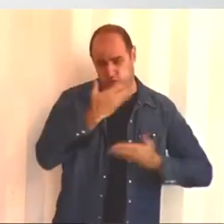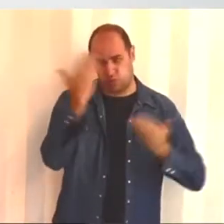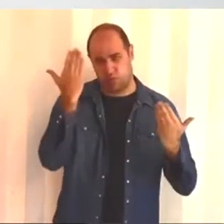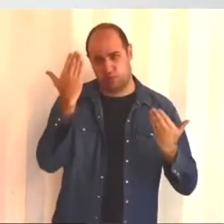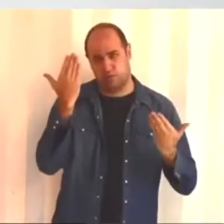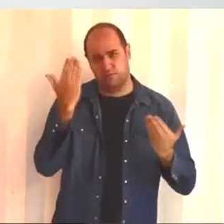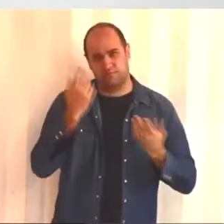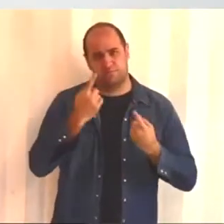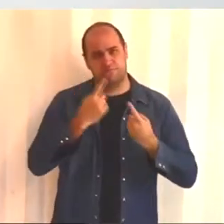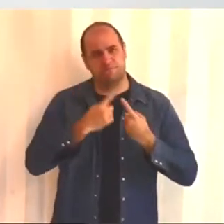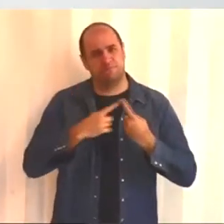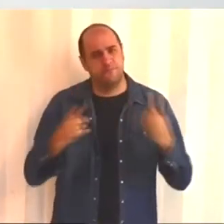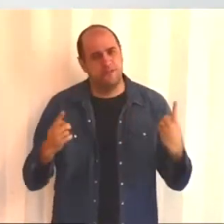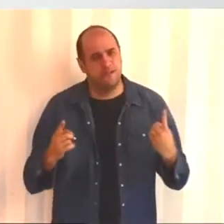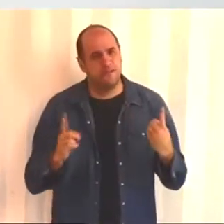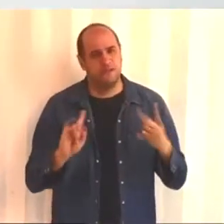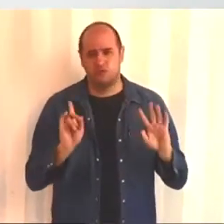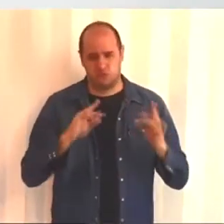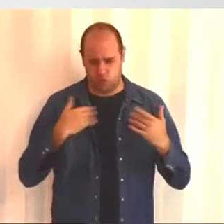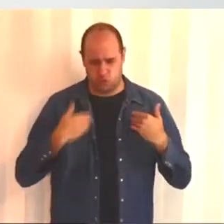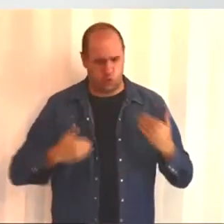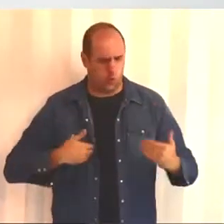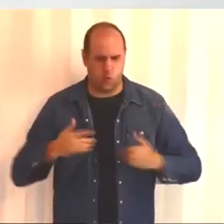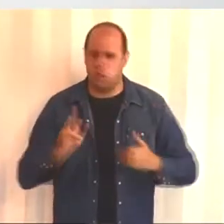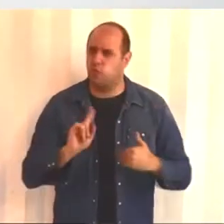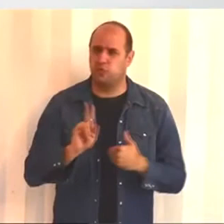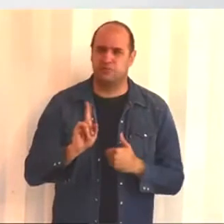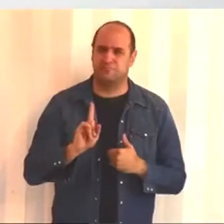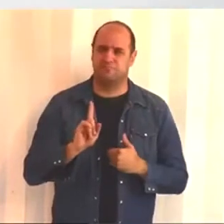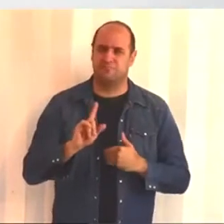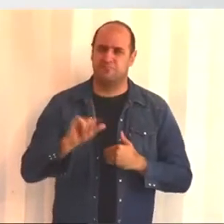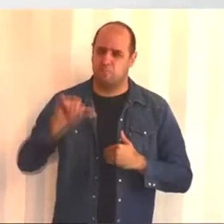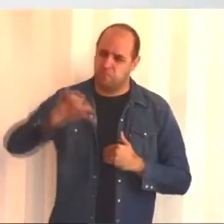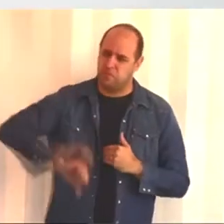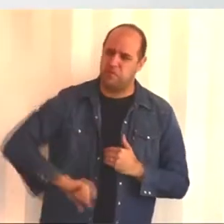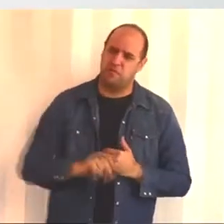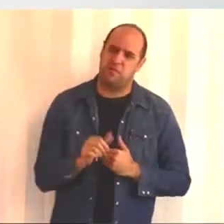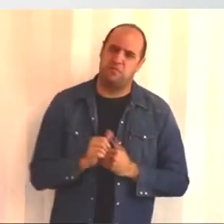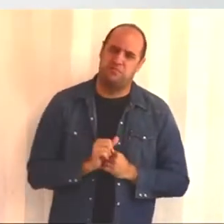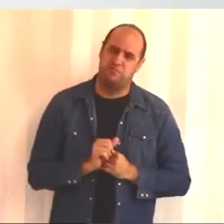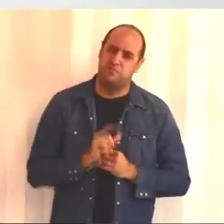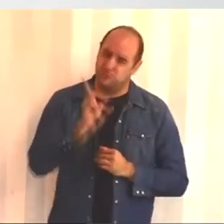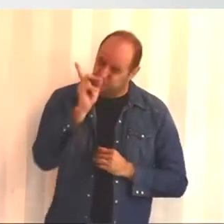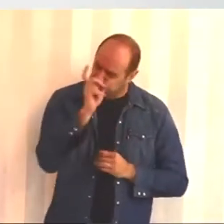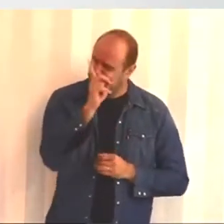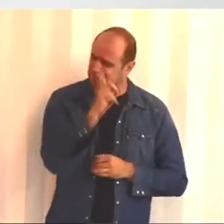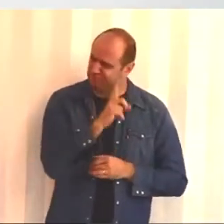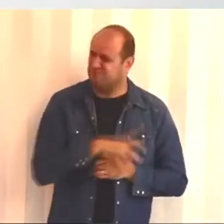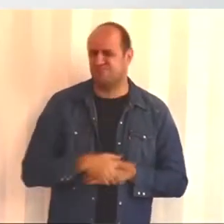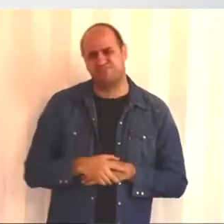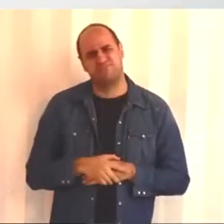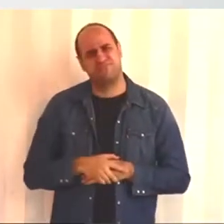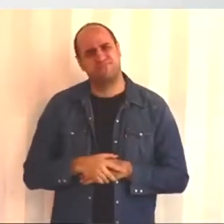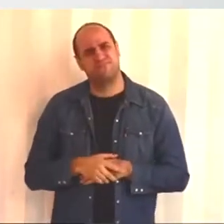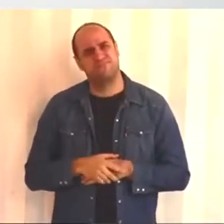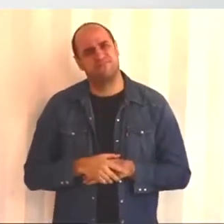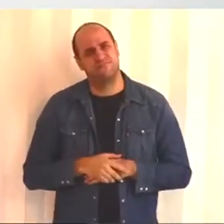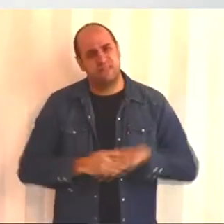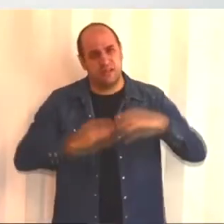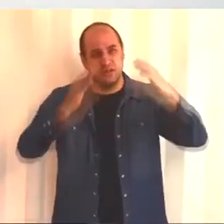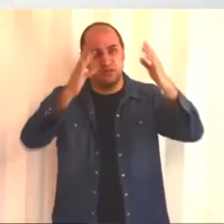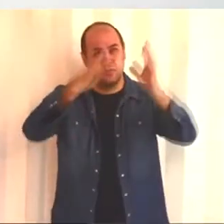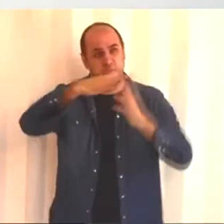Mas existe uma cegueira pior do que a cegueira física, que já não é fácil, é difícil, reconheço, mas é a